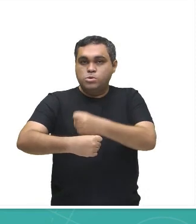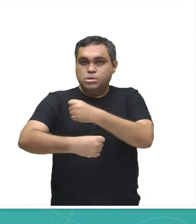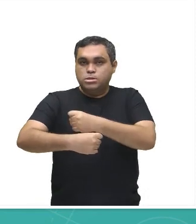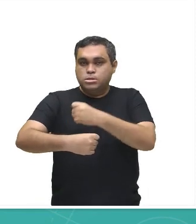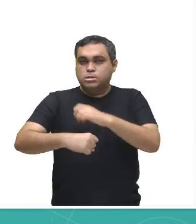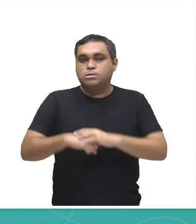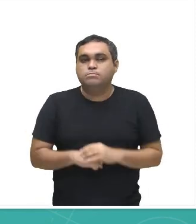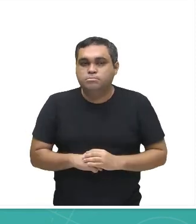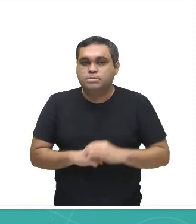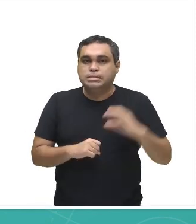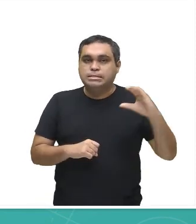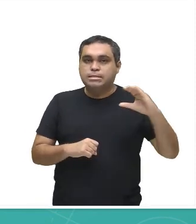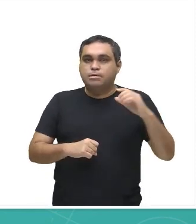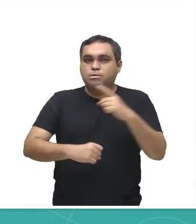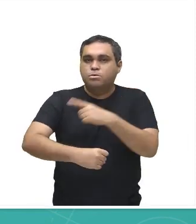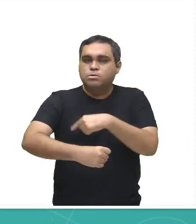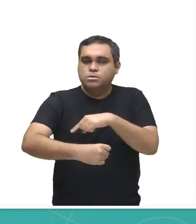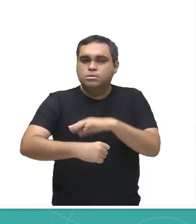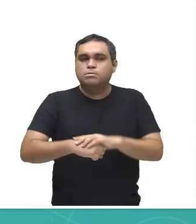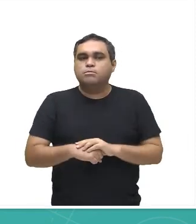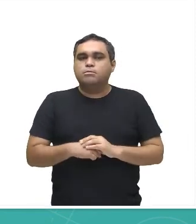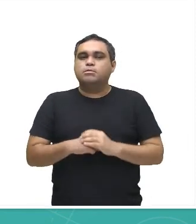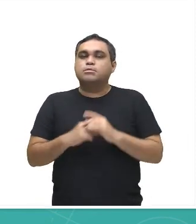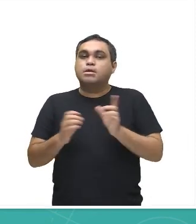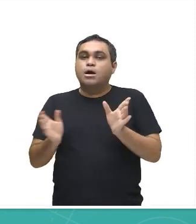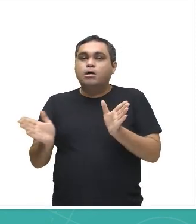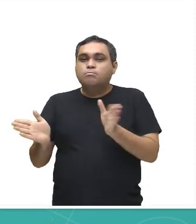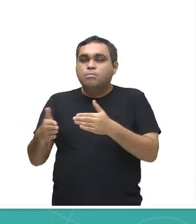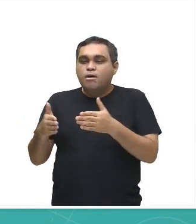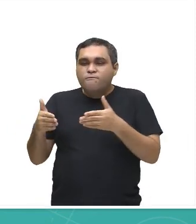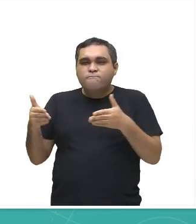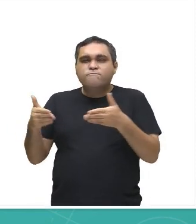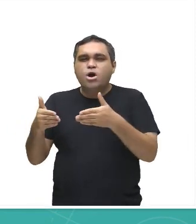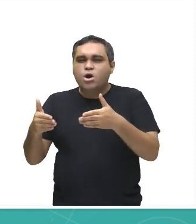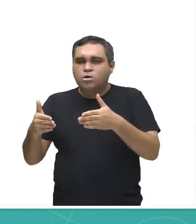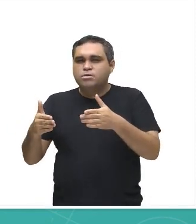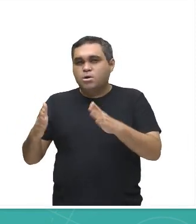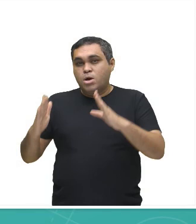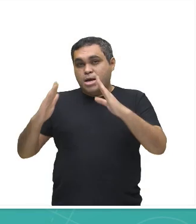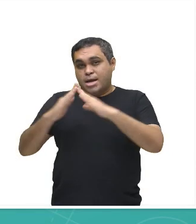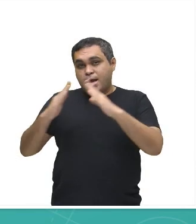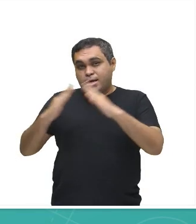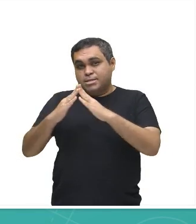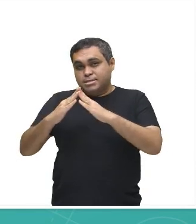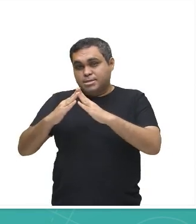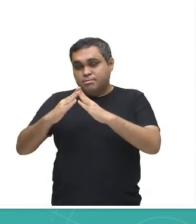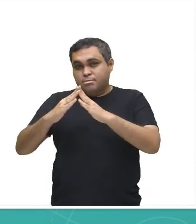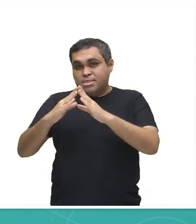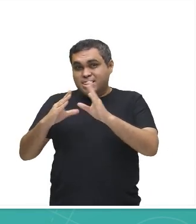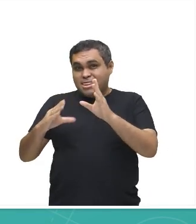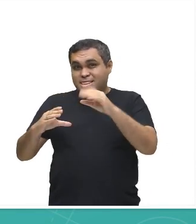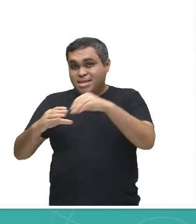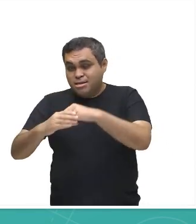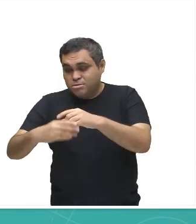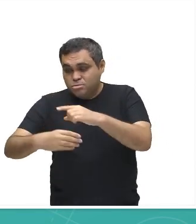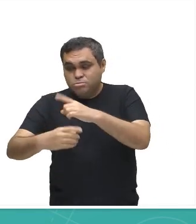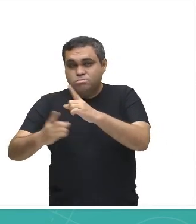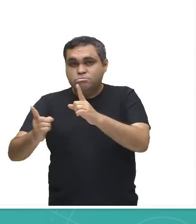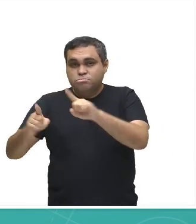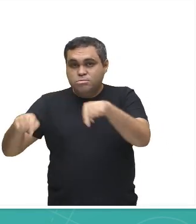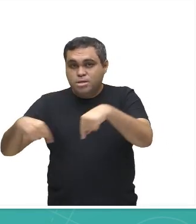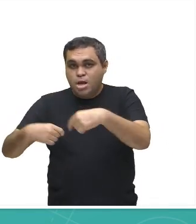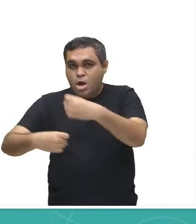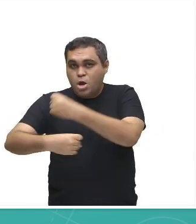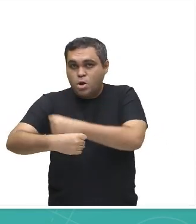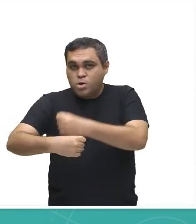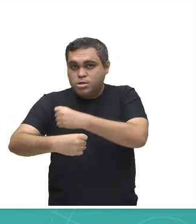um espaço pequeno dentro de uma casa, por exemplo. Então, seria a preposition in the kitchen. Não